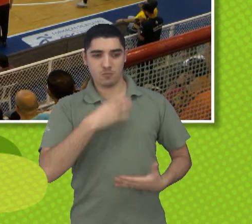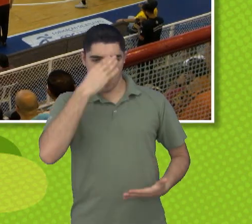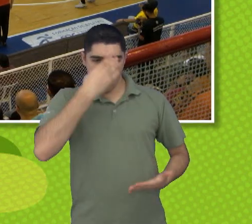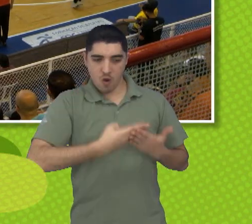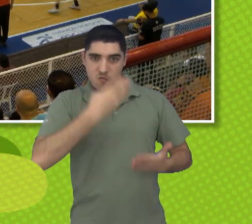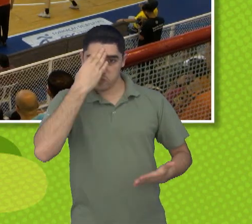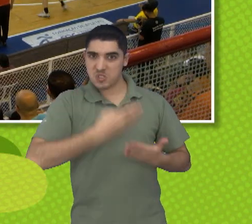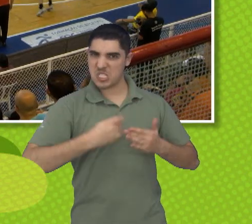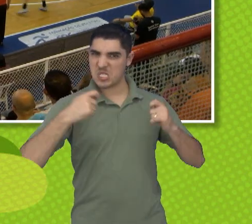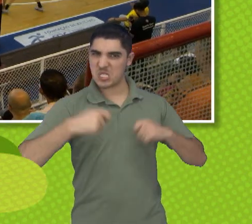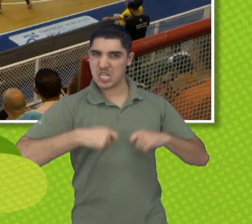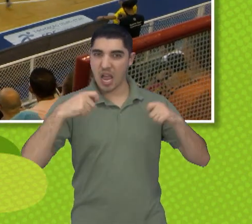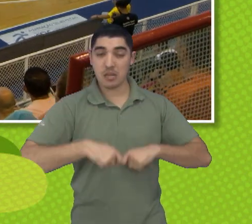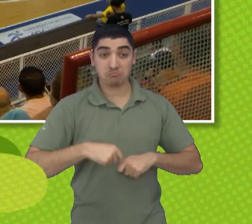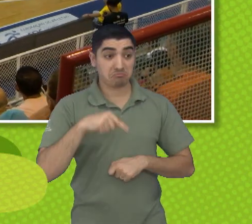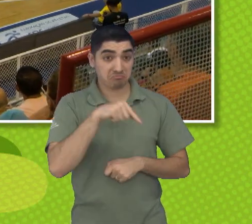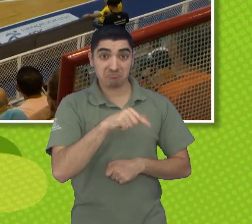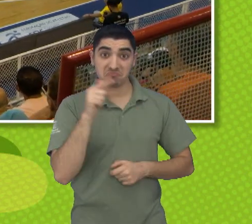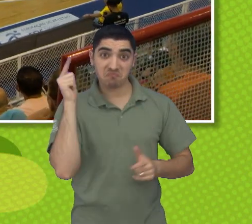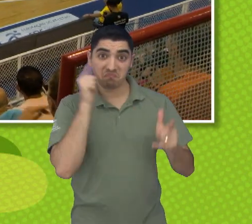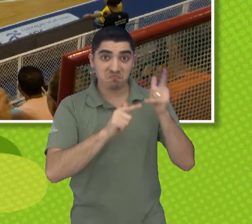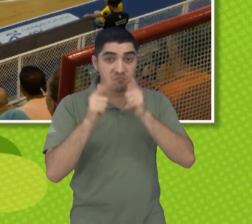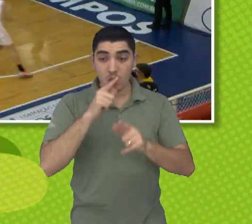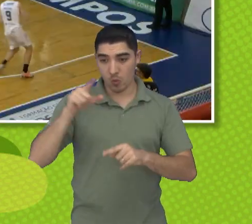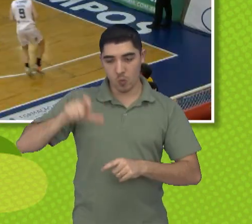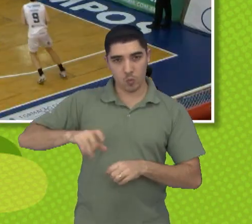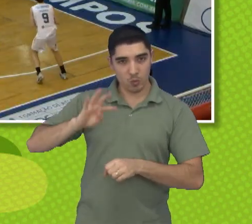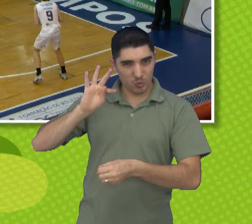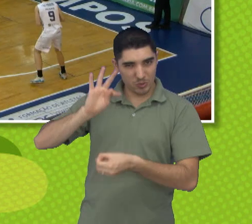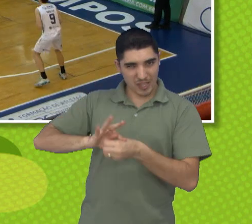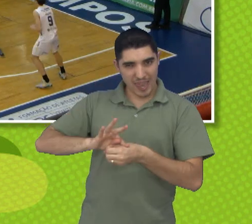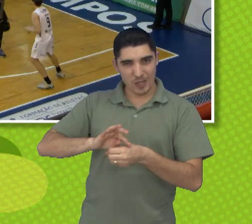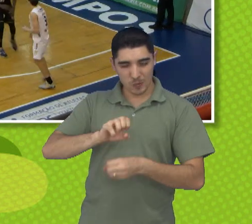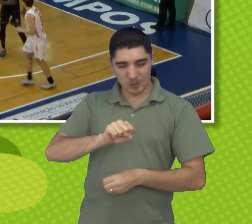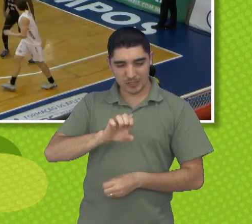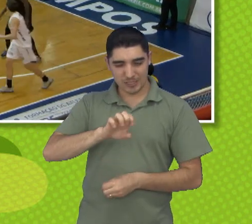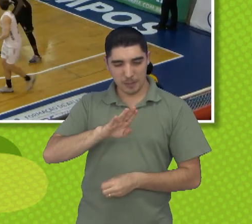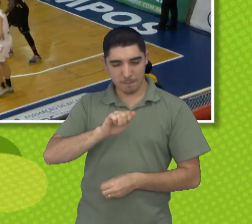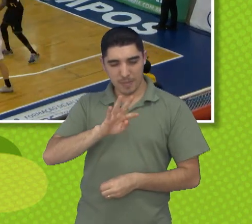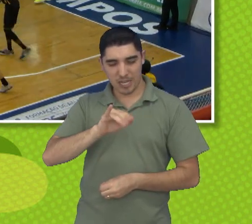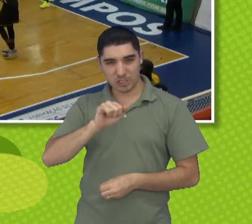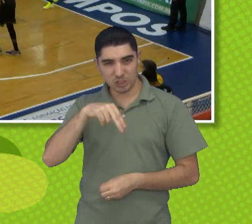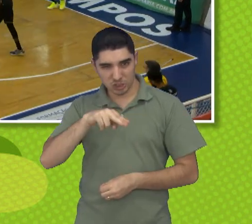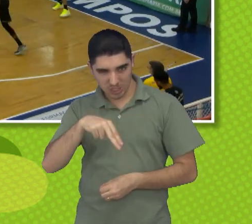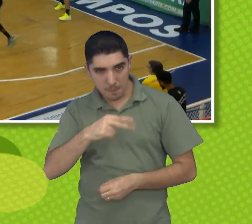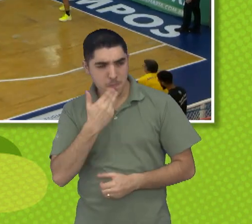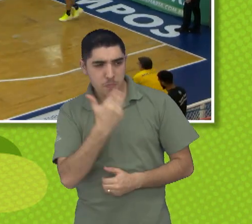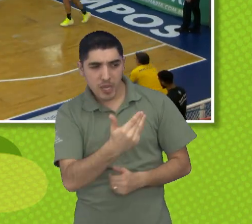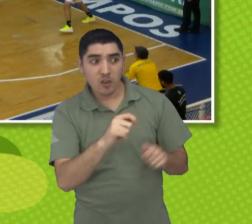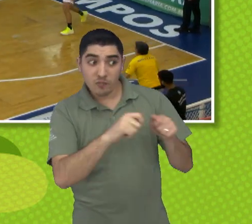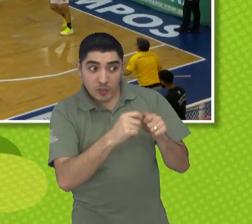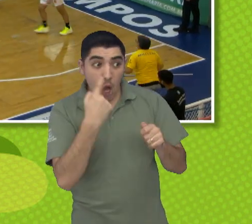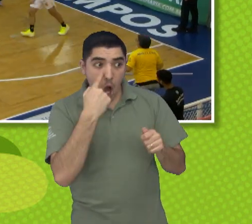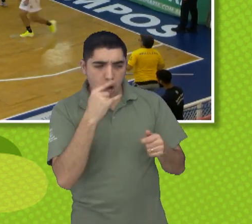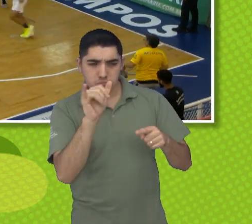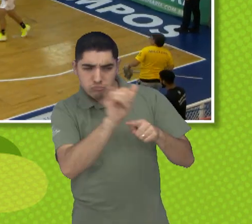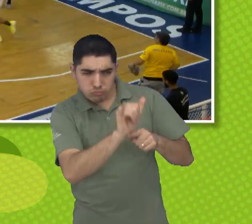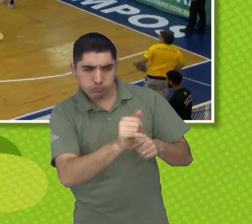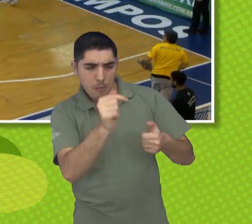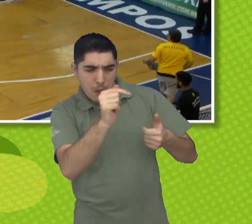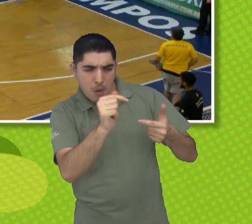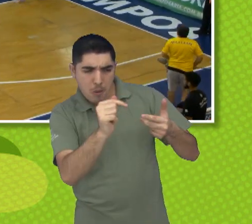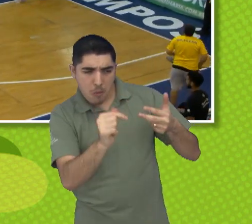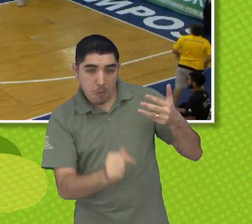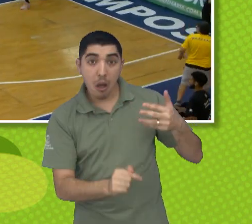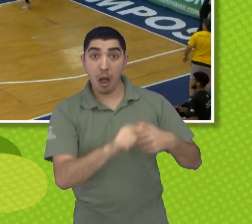estão conseguindo executar melhor o que o Seba pede para eles dentro de quadra, e isso tem feito a diferença. Conseguir completar essa tripleta